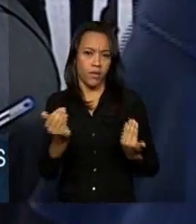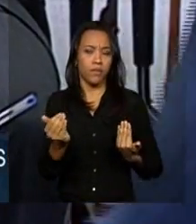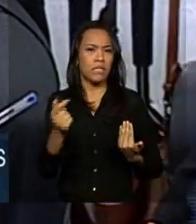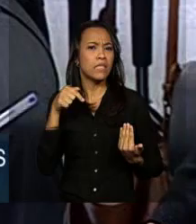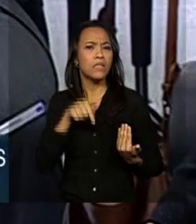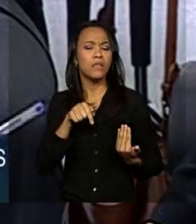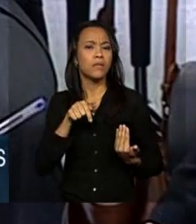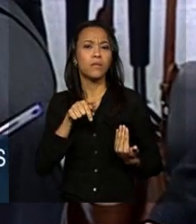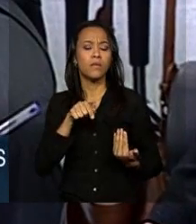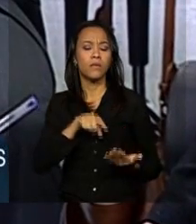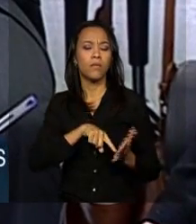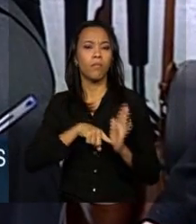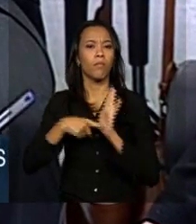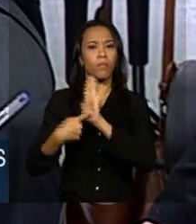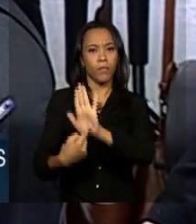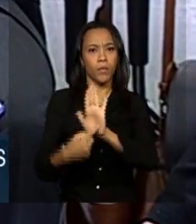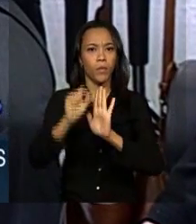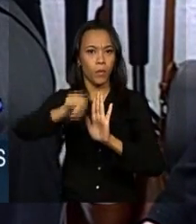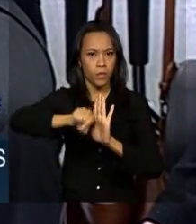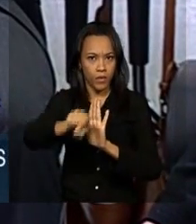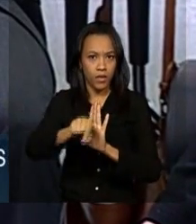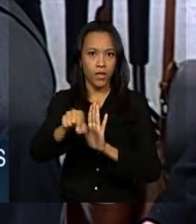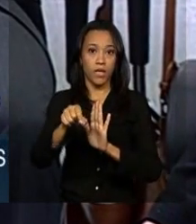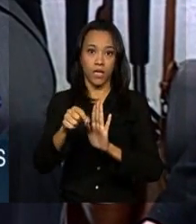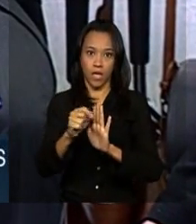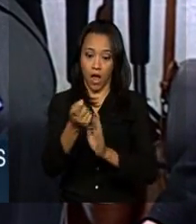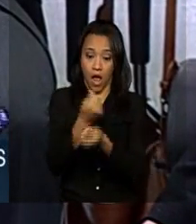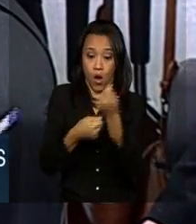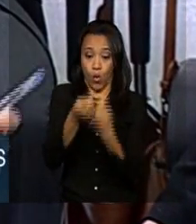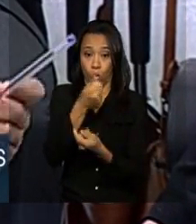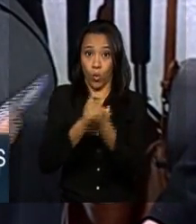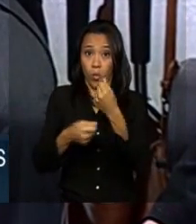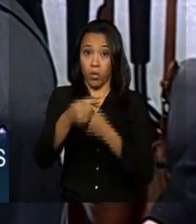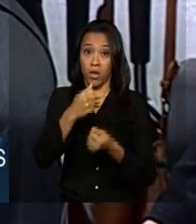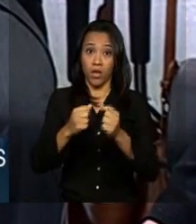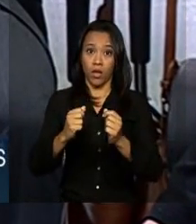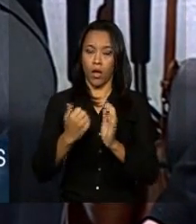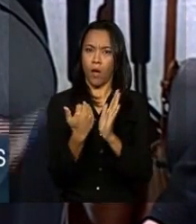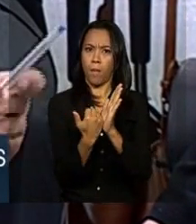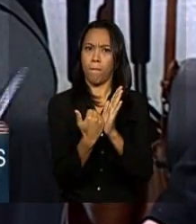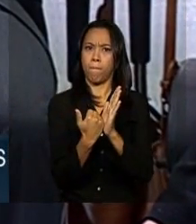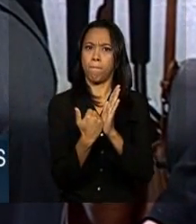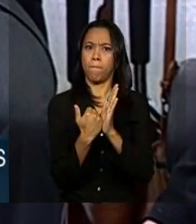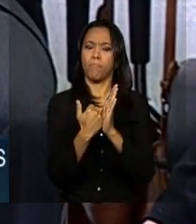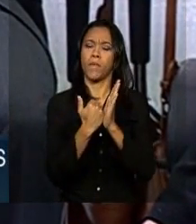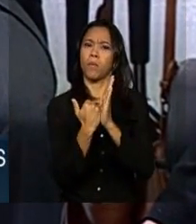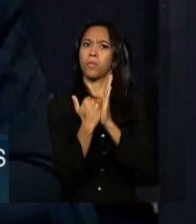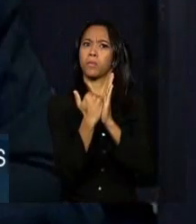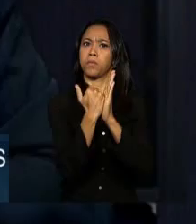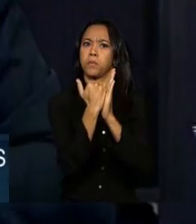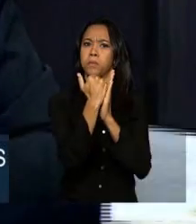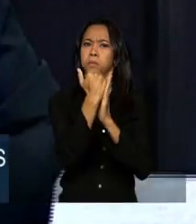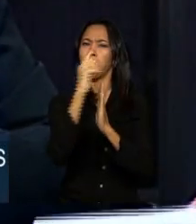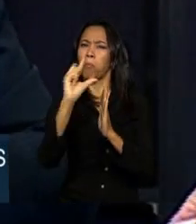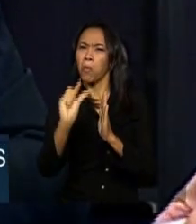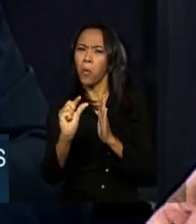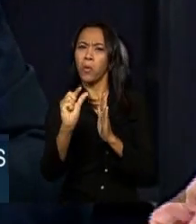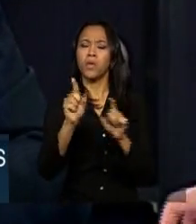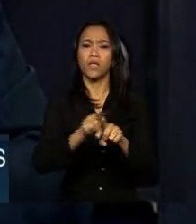Reflexo aí do da perspectiva de da economia crescendo menos aí e também da do ajuste fiscal